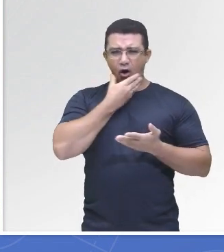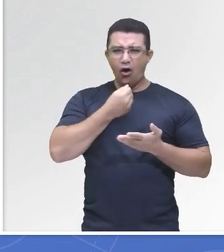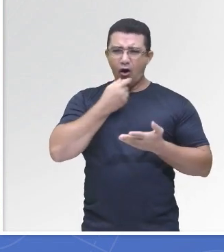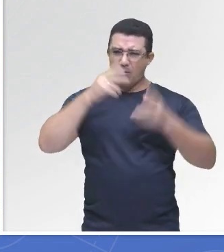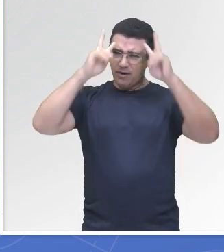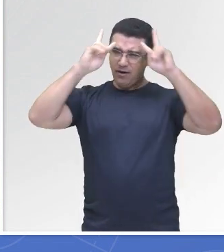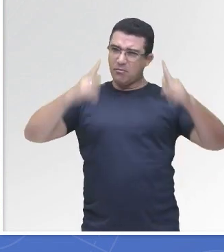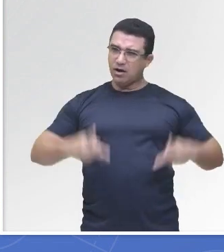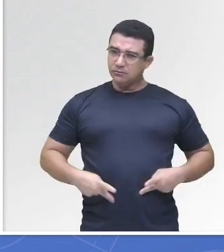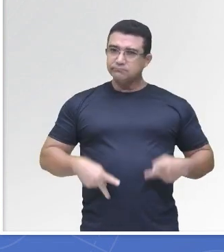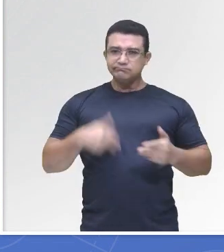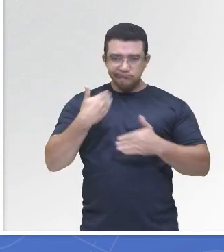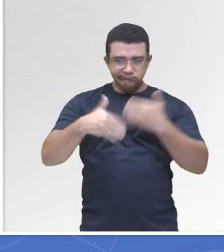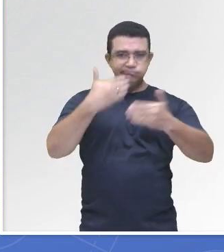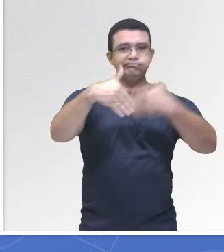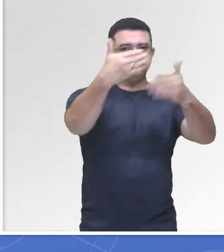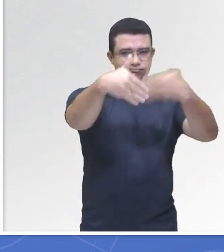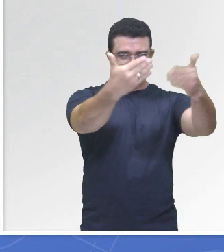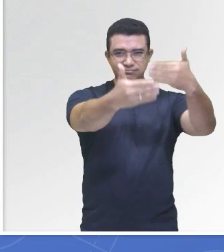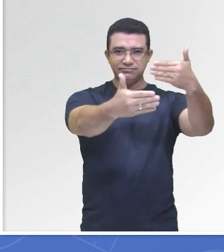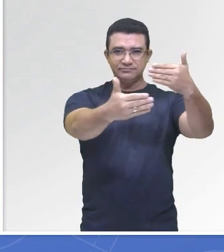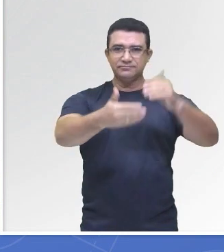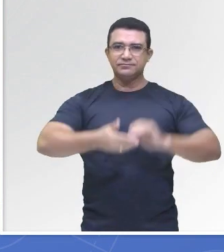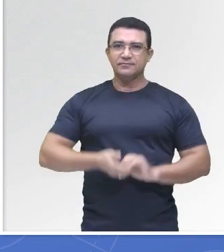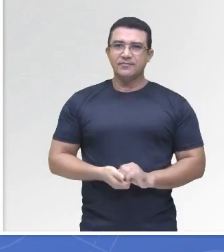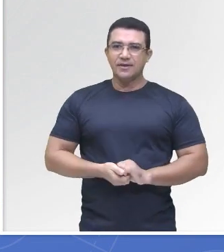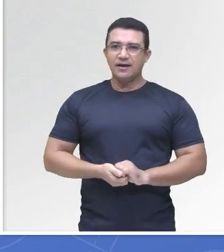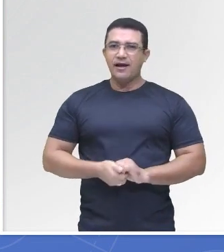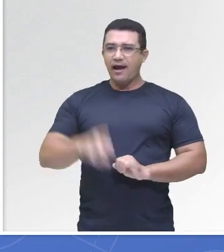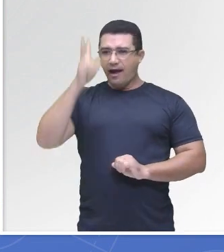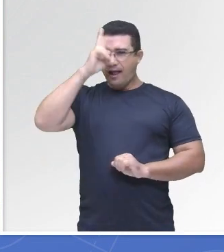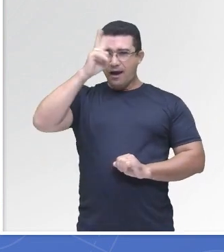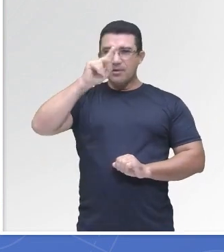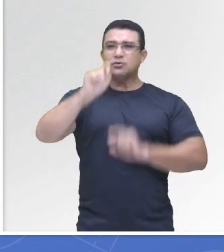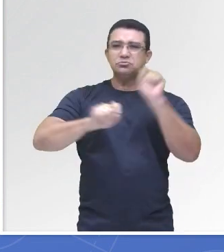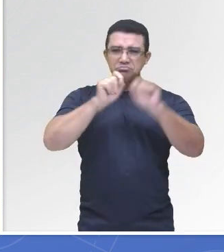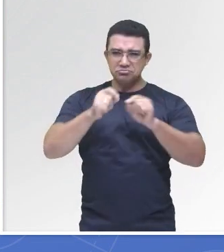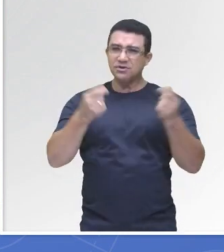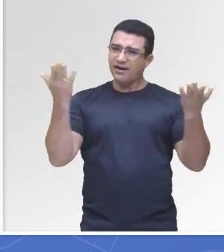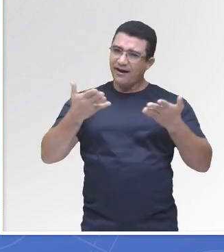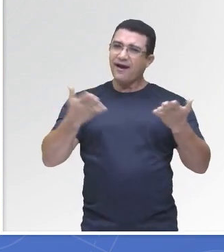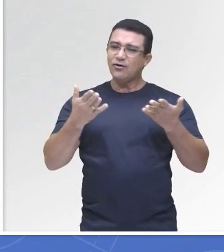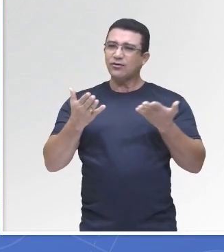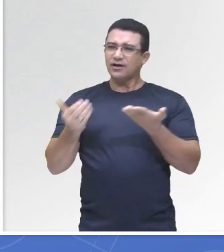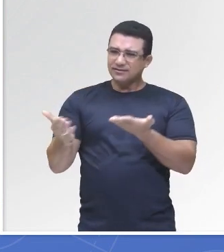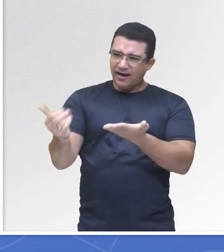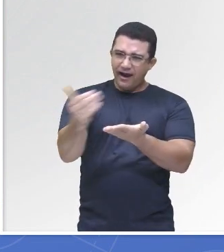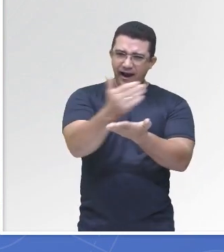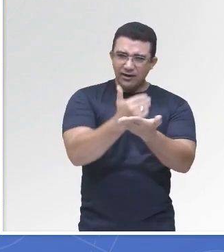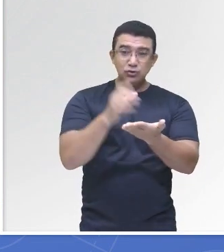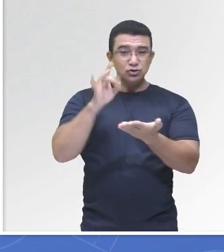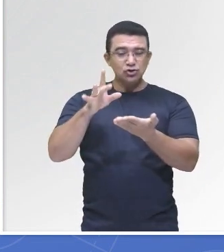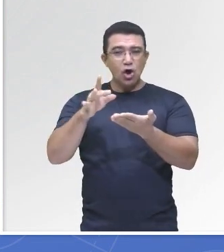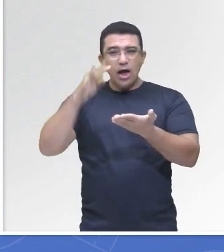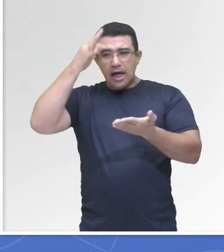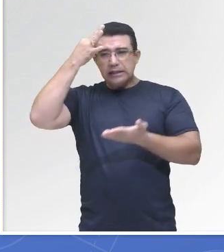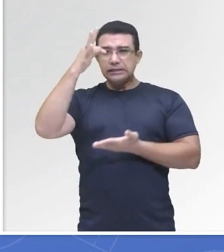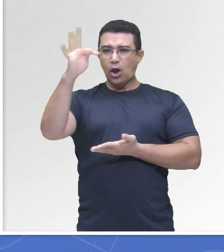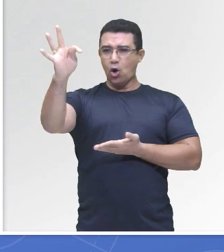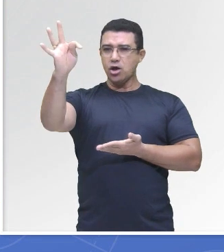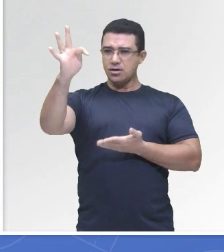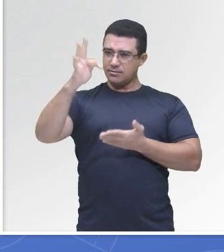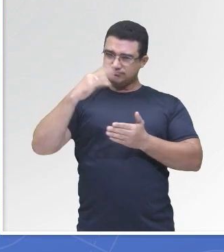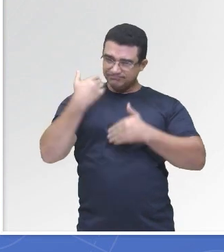longa evolução. Lembrando que aqui a gente está falando de dados baseados na teoria